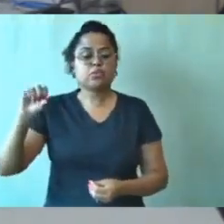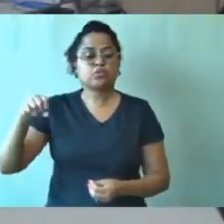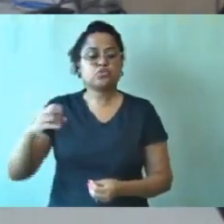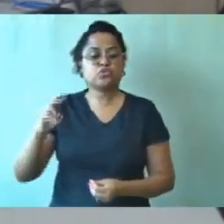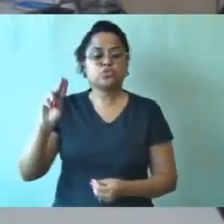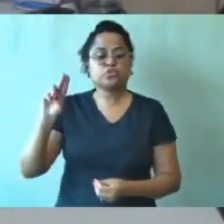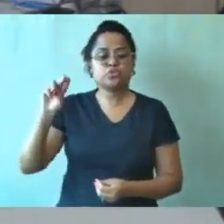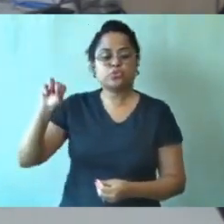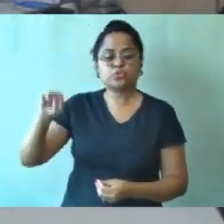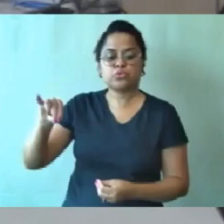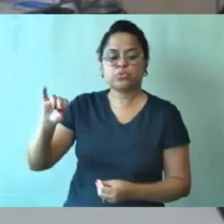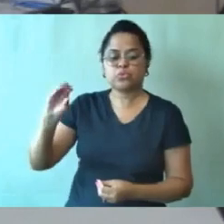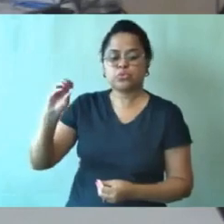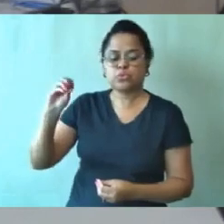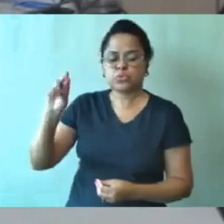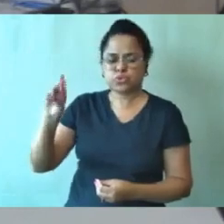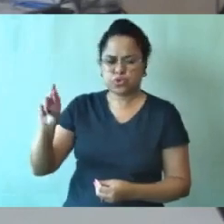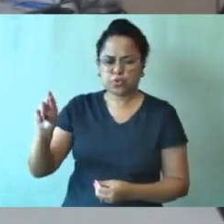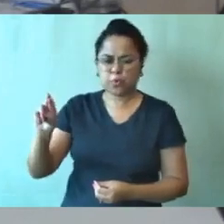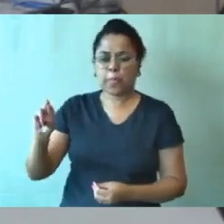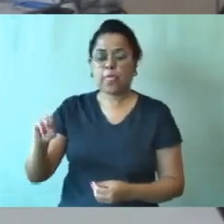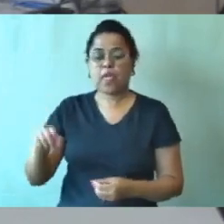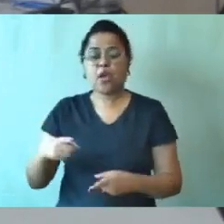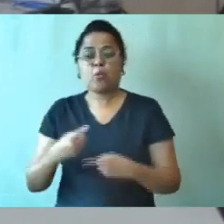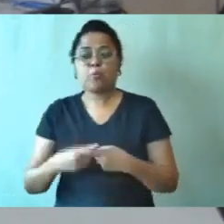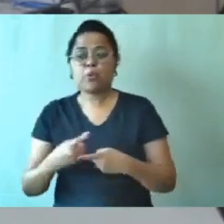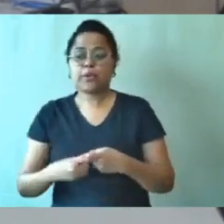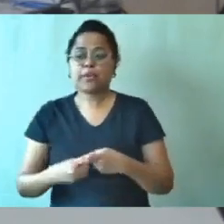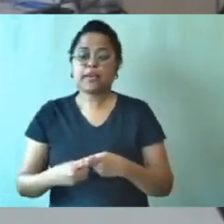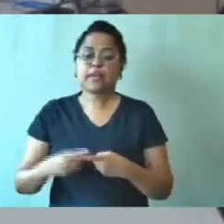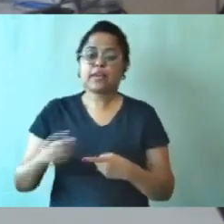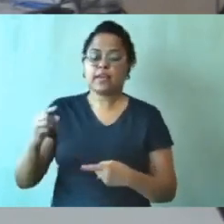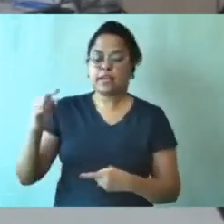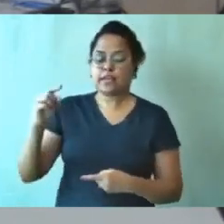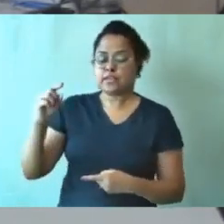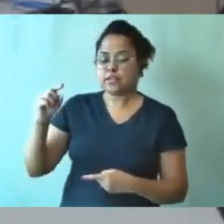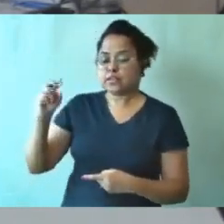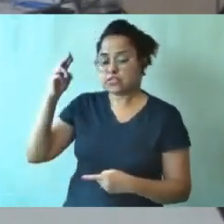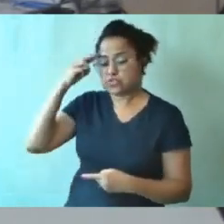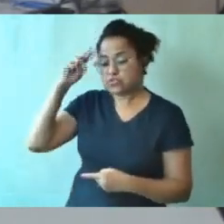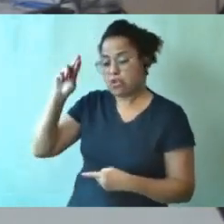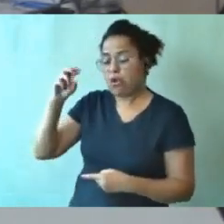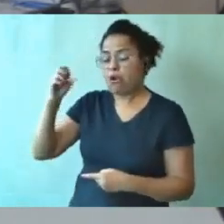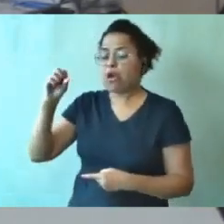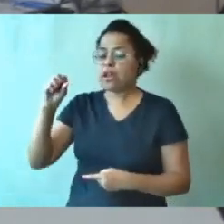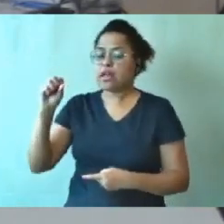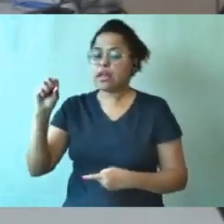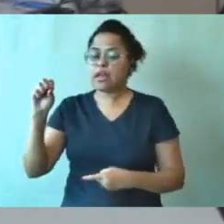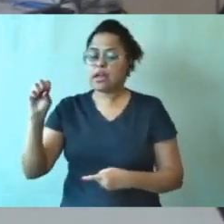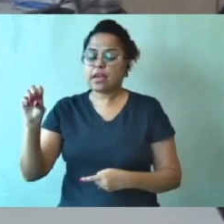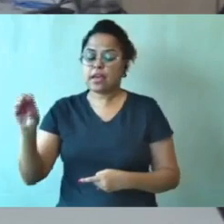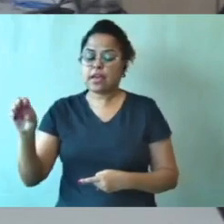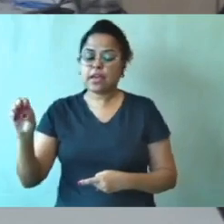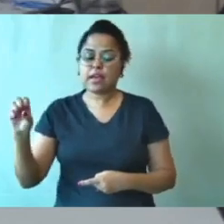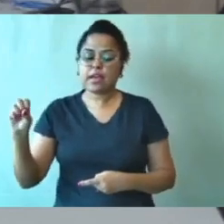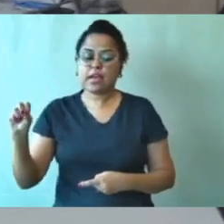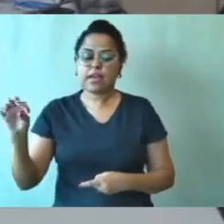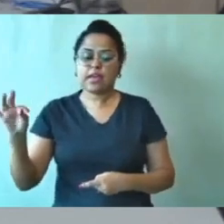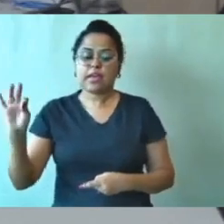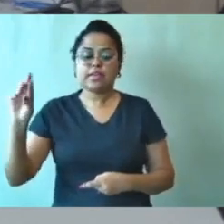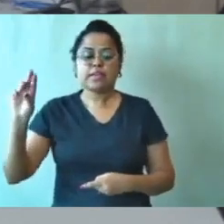senhora Esther, na verdade, que chegou aqui como sendo a responsável pela empresa. Quando a gente começou a CPI, que nós chamamos